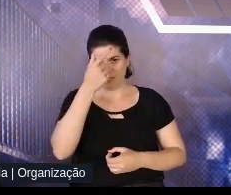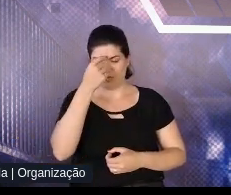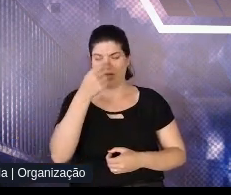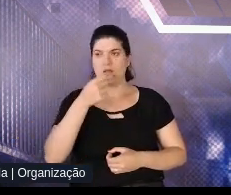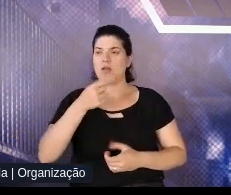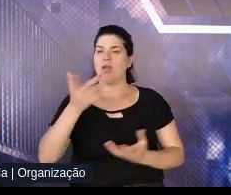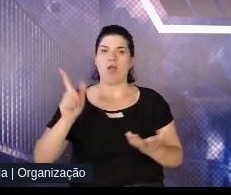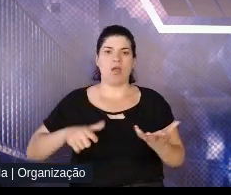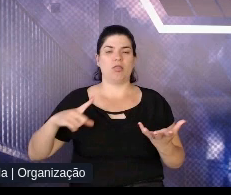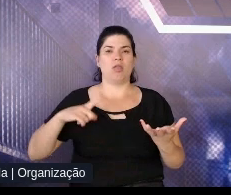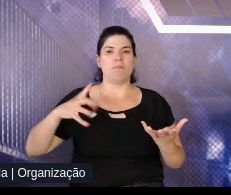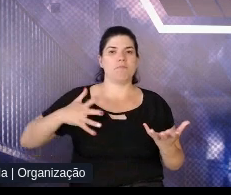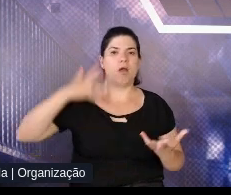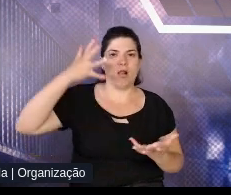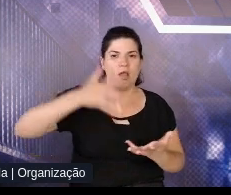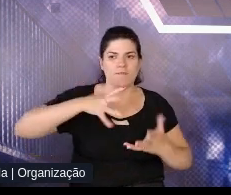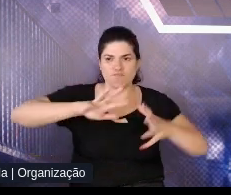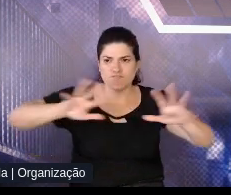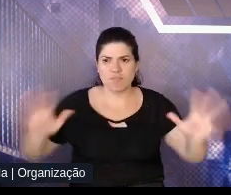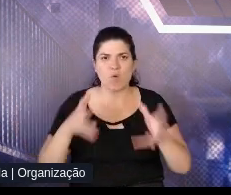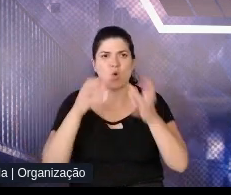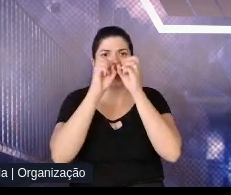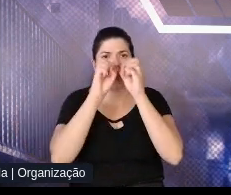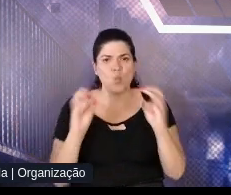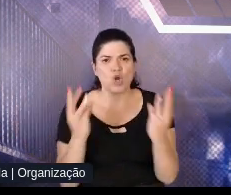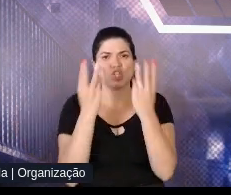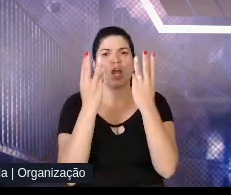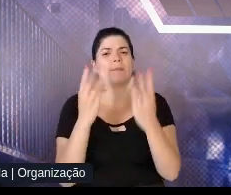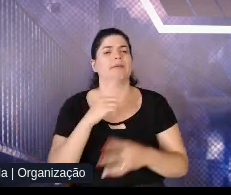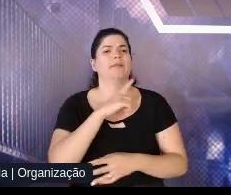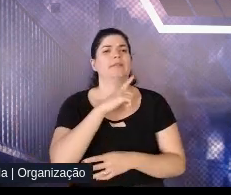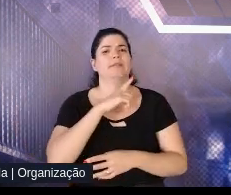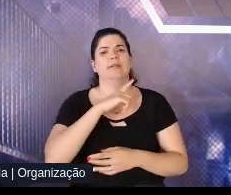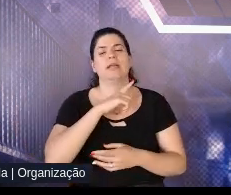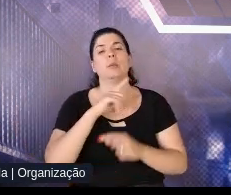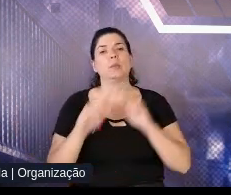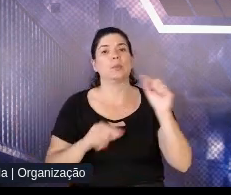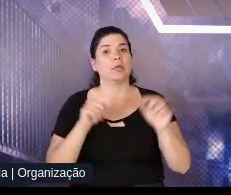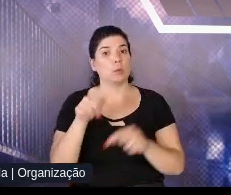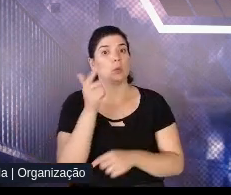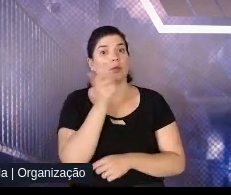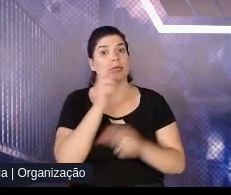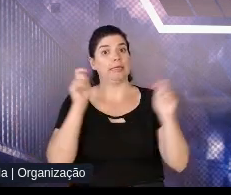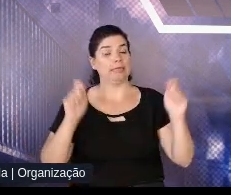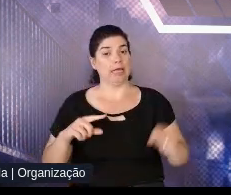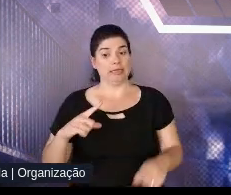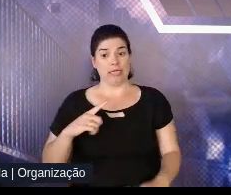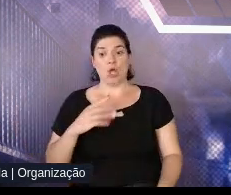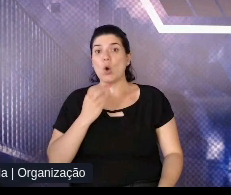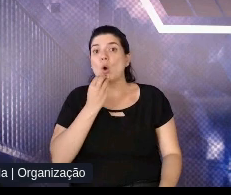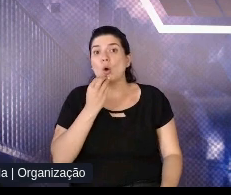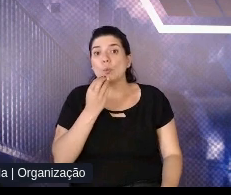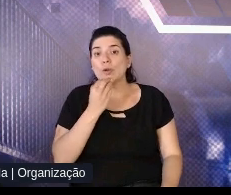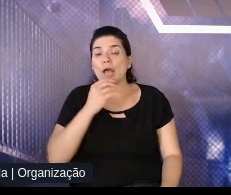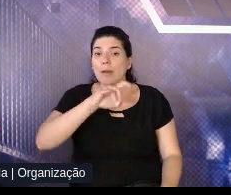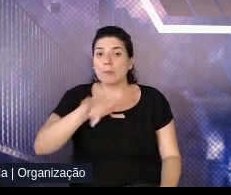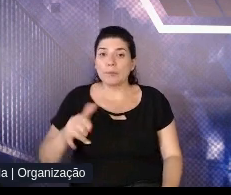palestras, promover workshops. Então, a gente ali vai fazer com que eles enxerguem novas oportunidades.